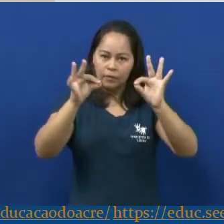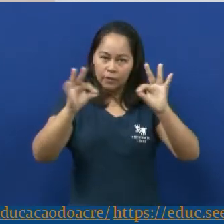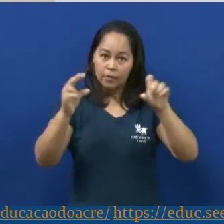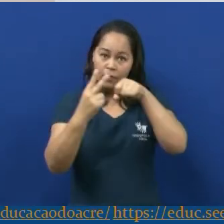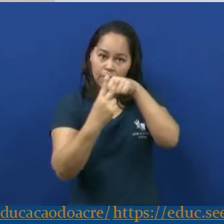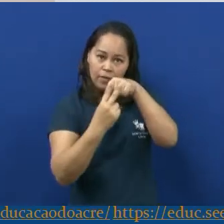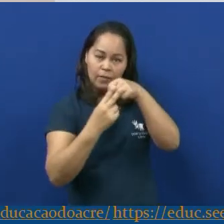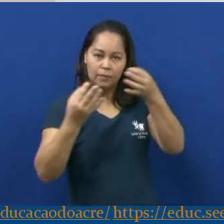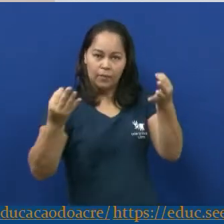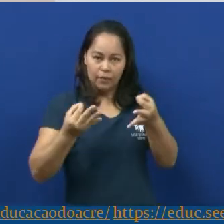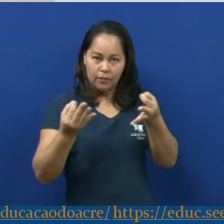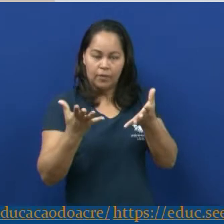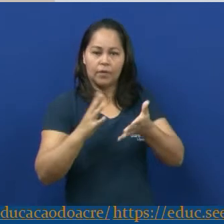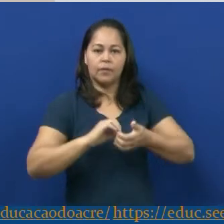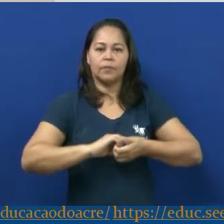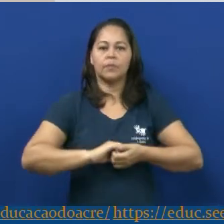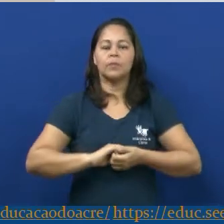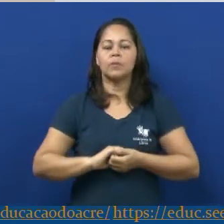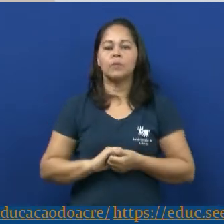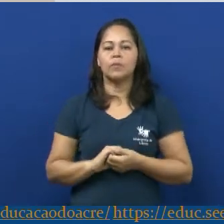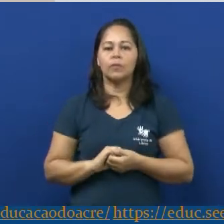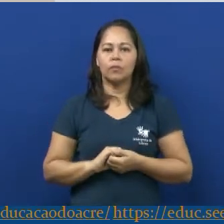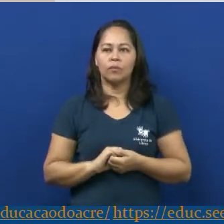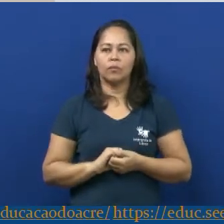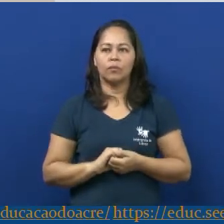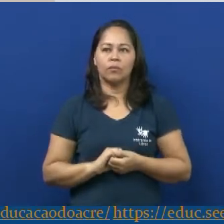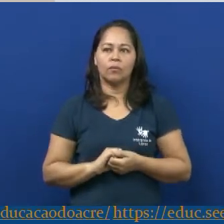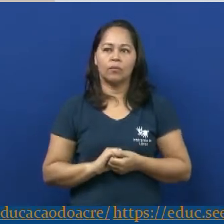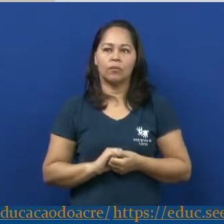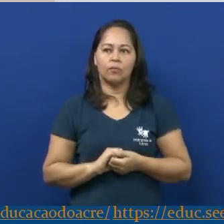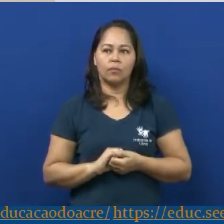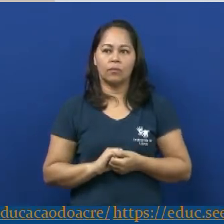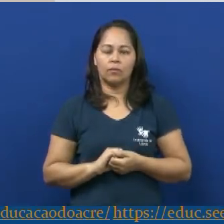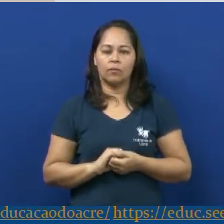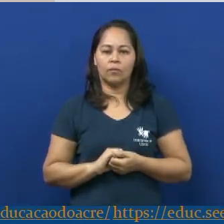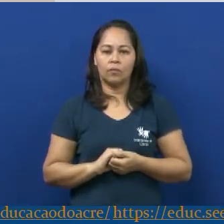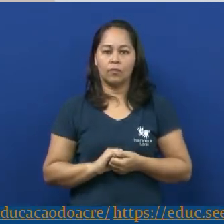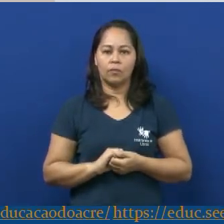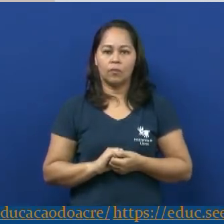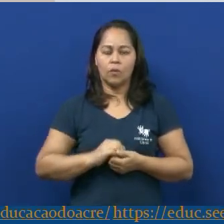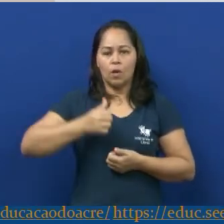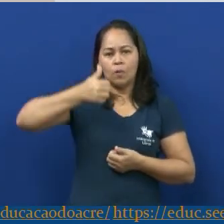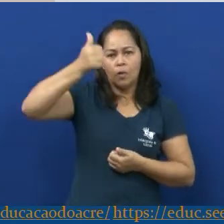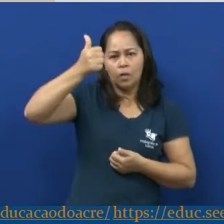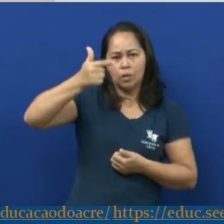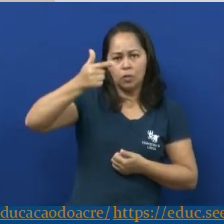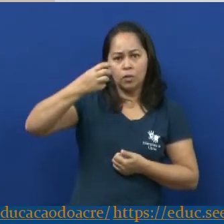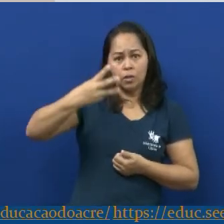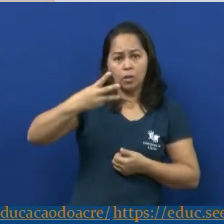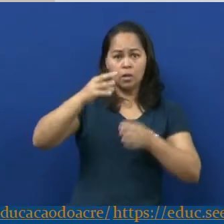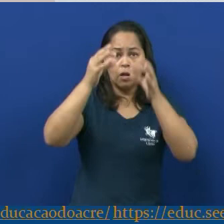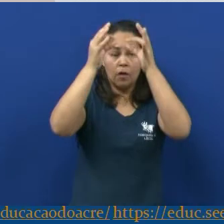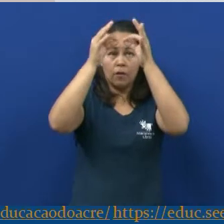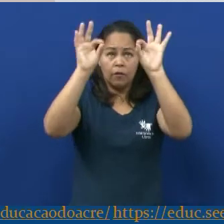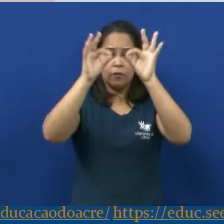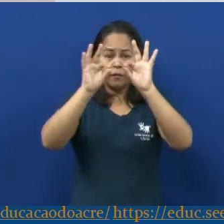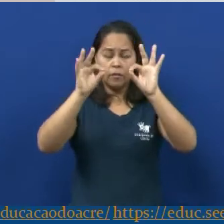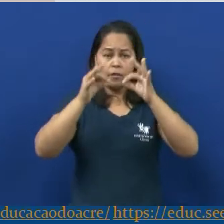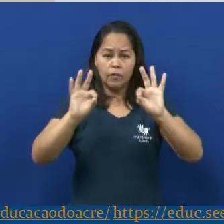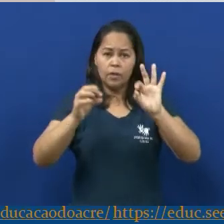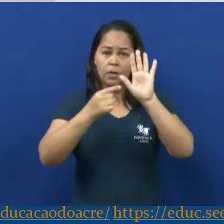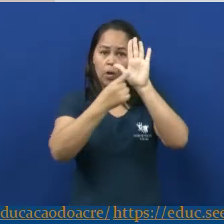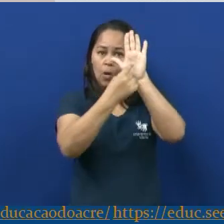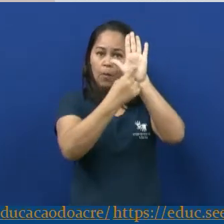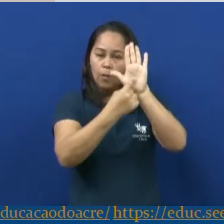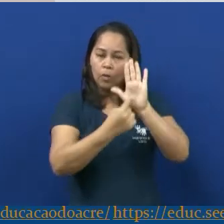no perfect i have work you have would he has worked ali tudo eu tô mostrando